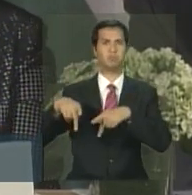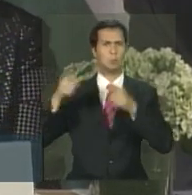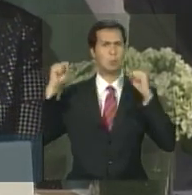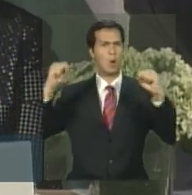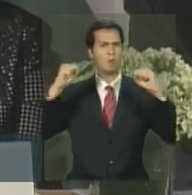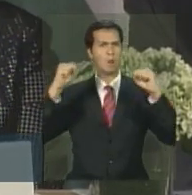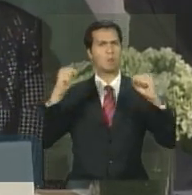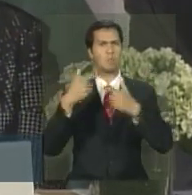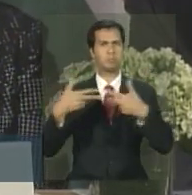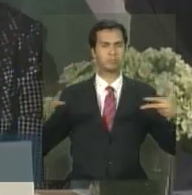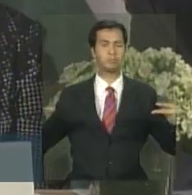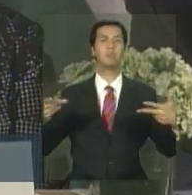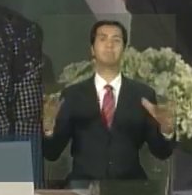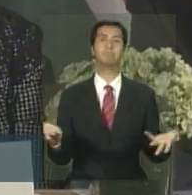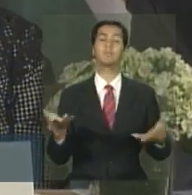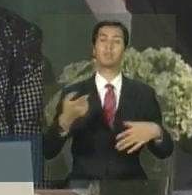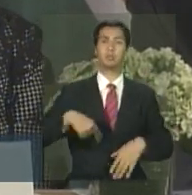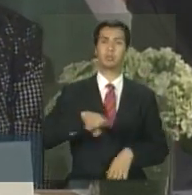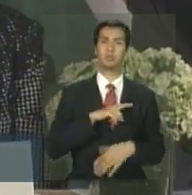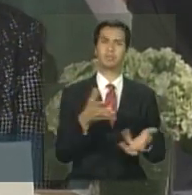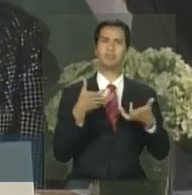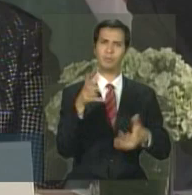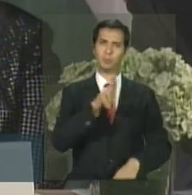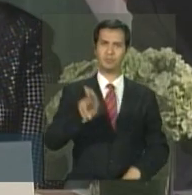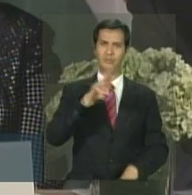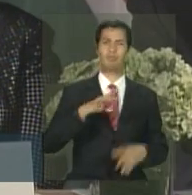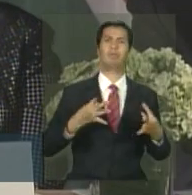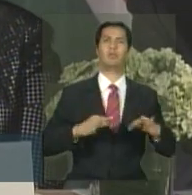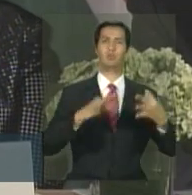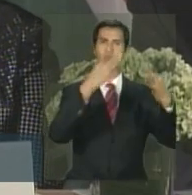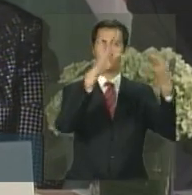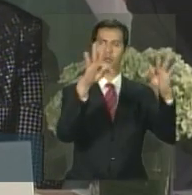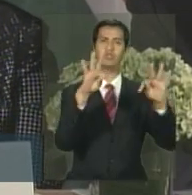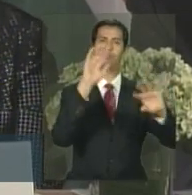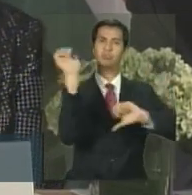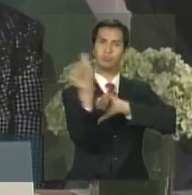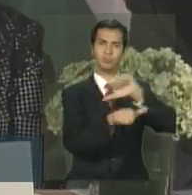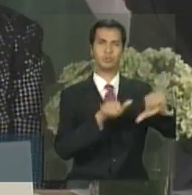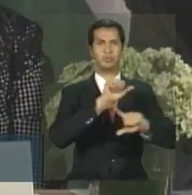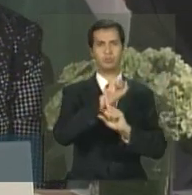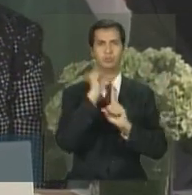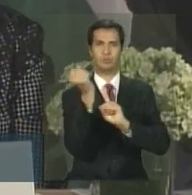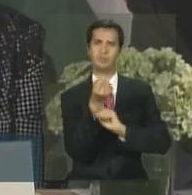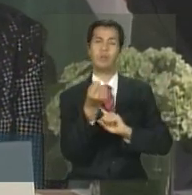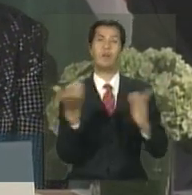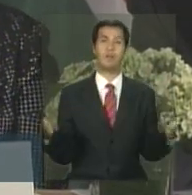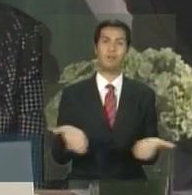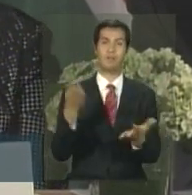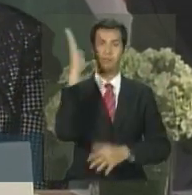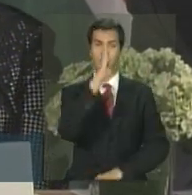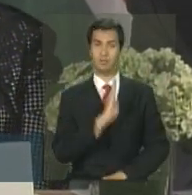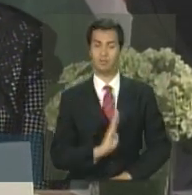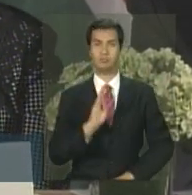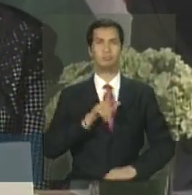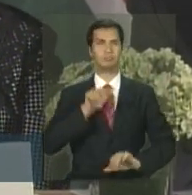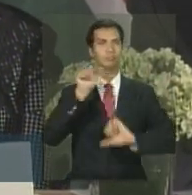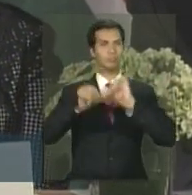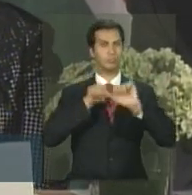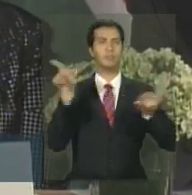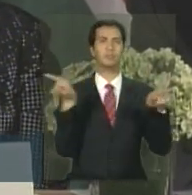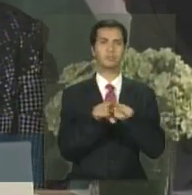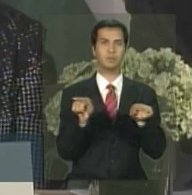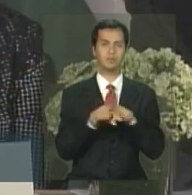a serviço da transformação social, o Brasil está aperfeiçoando as ferramentas de governo